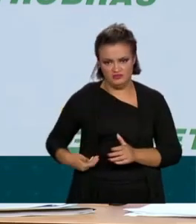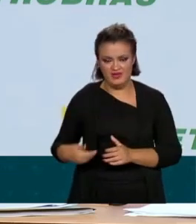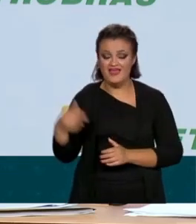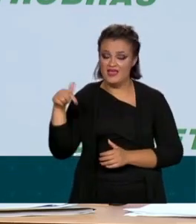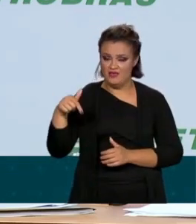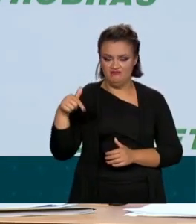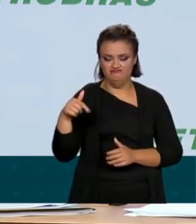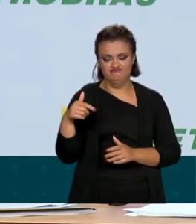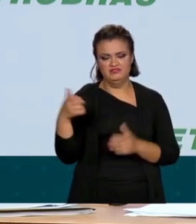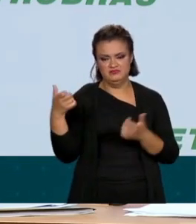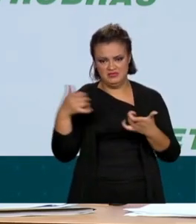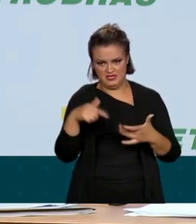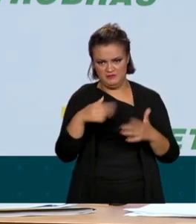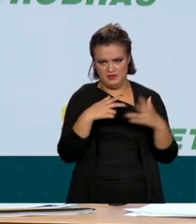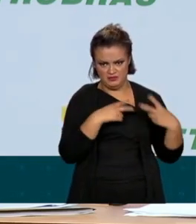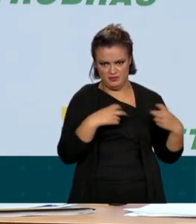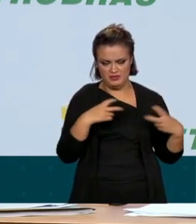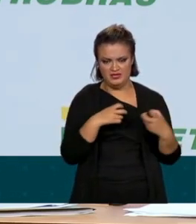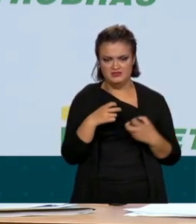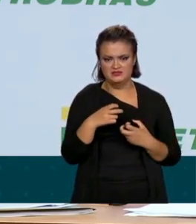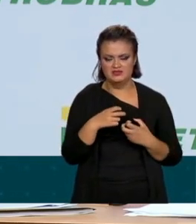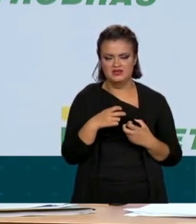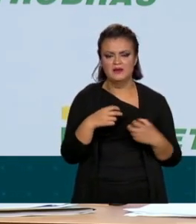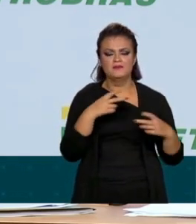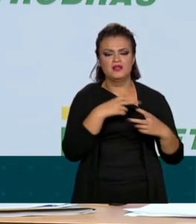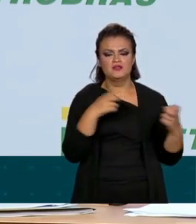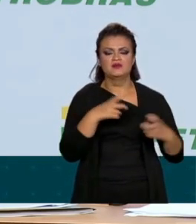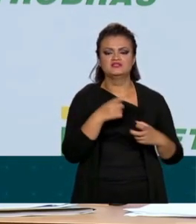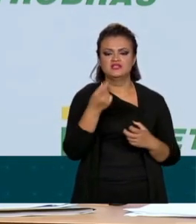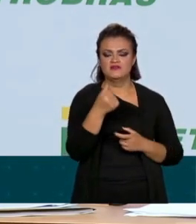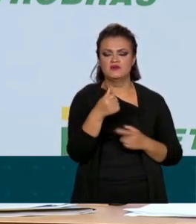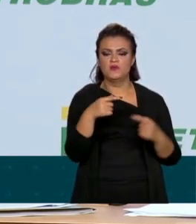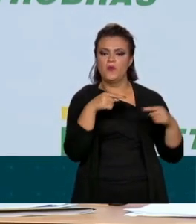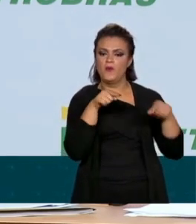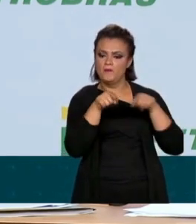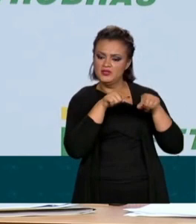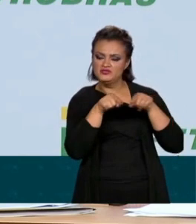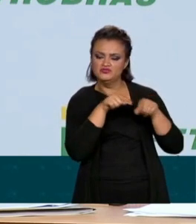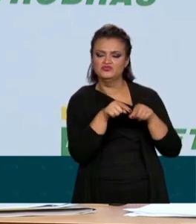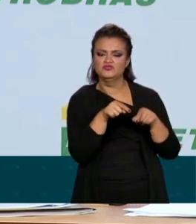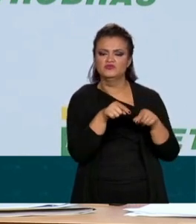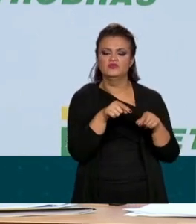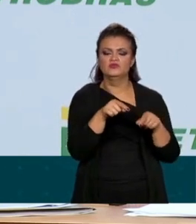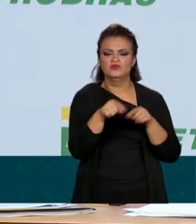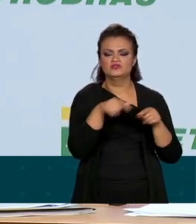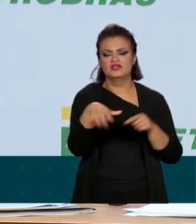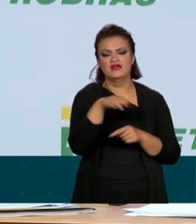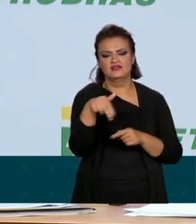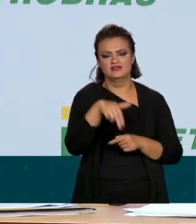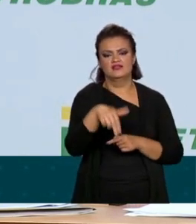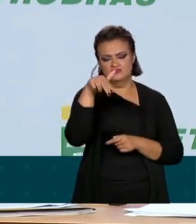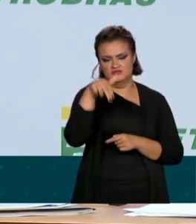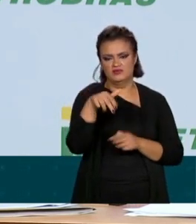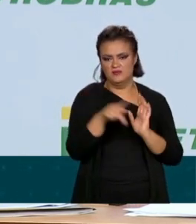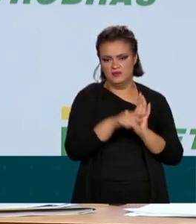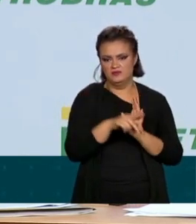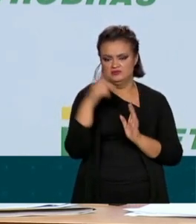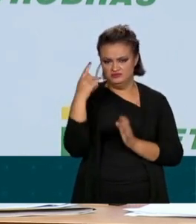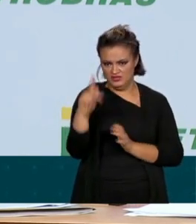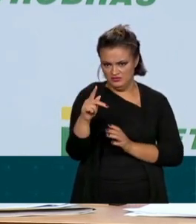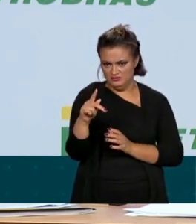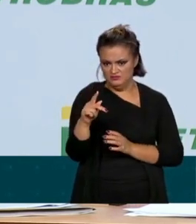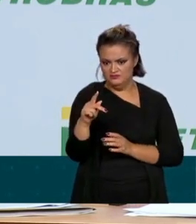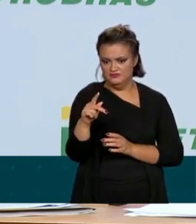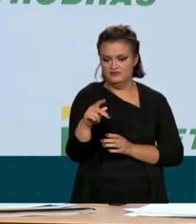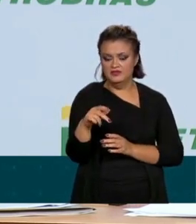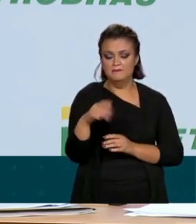dizer o seguinte: a Petrobras vai praticar preços competitivos de mercado nacional, do mercado dela,